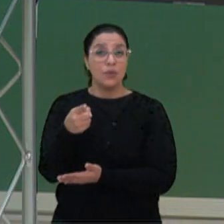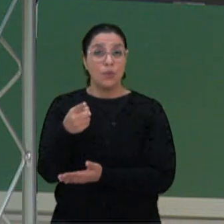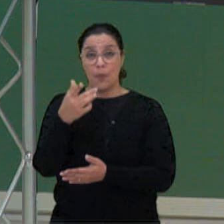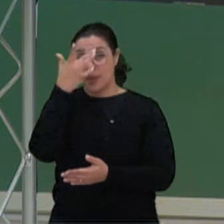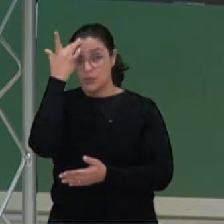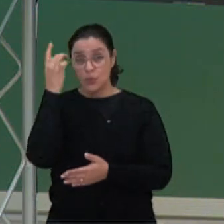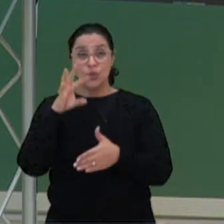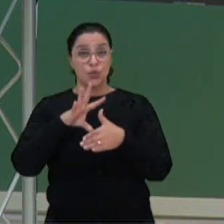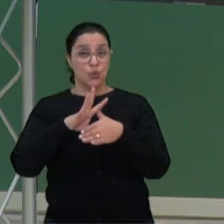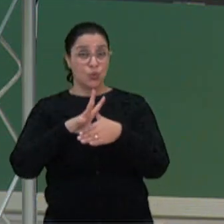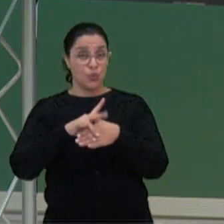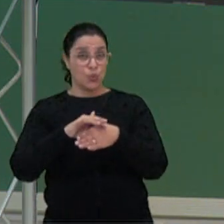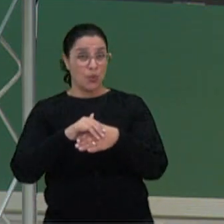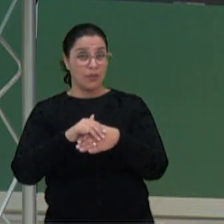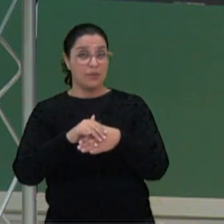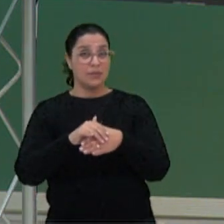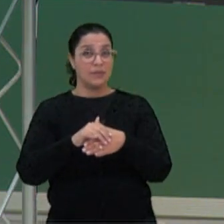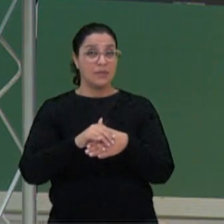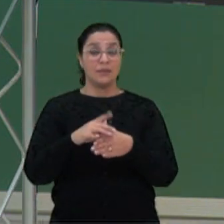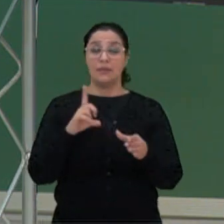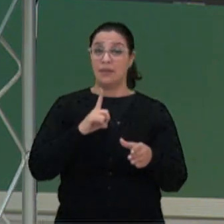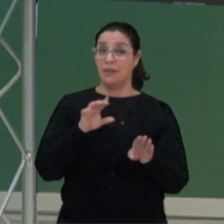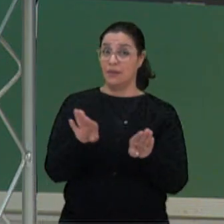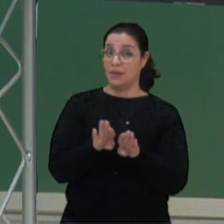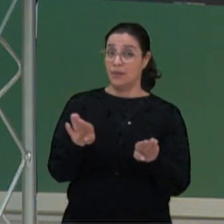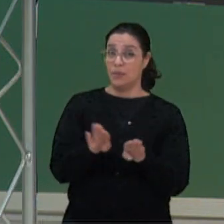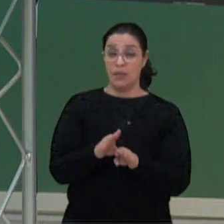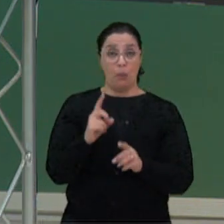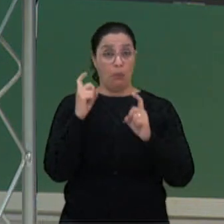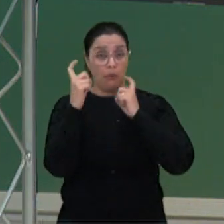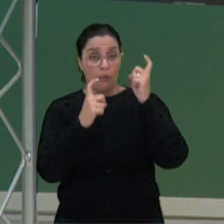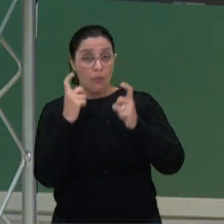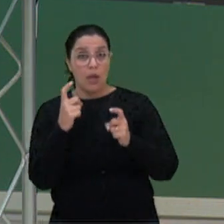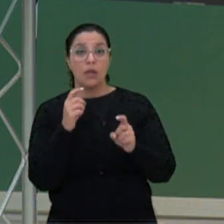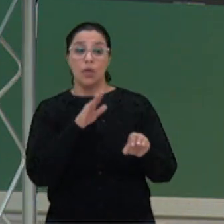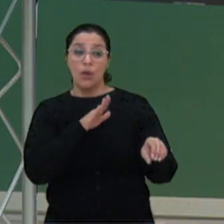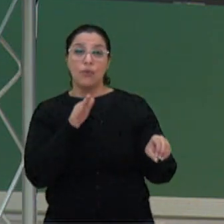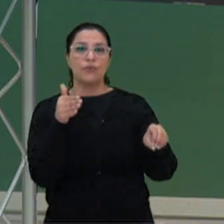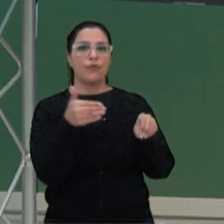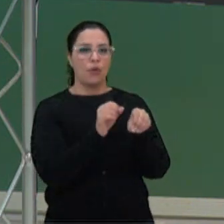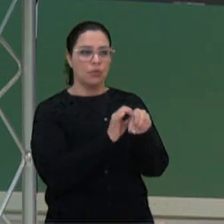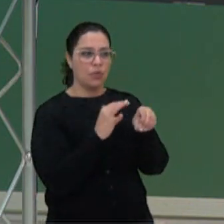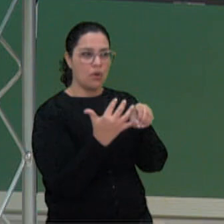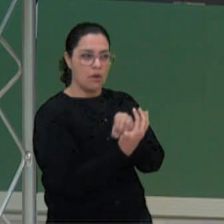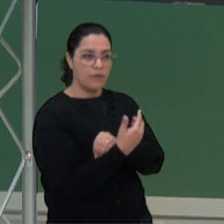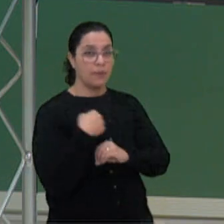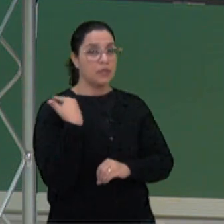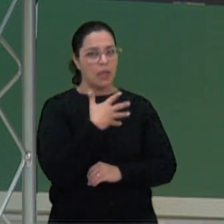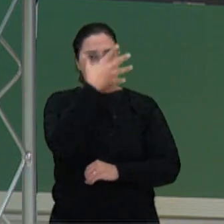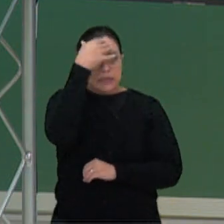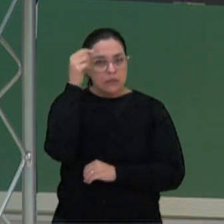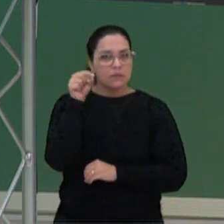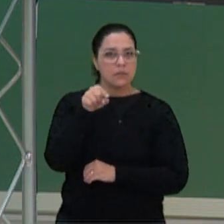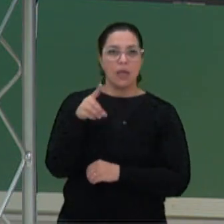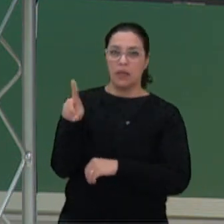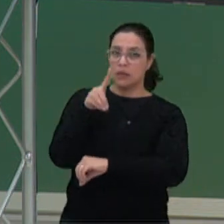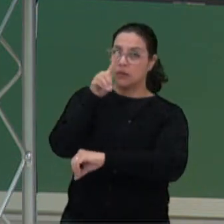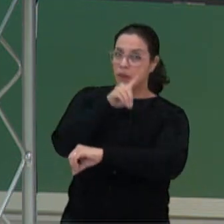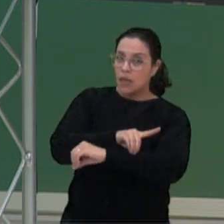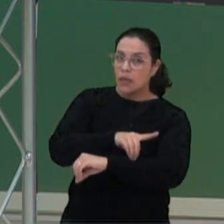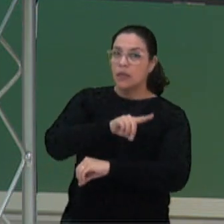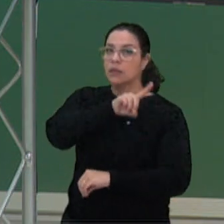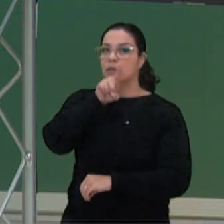3 de Zika. Então, a gente também tem que se preocupar. Eu sei que o foco agora é o coronavírus, mas a gente não pode esquecer que